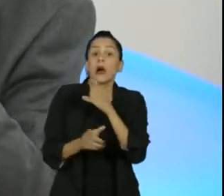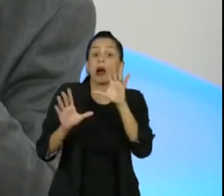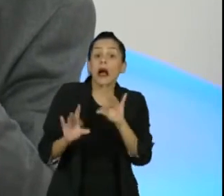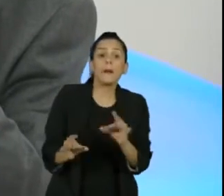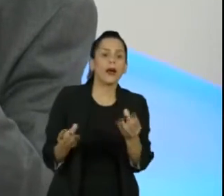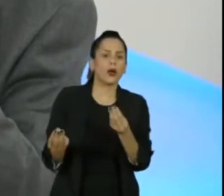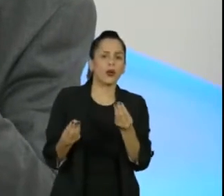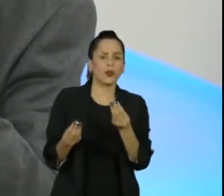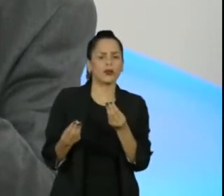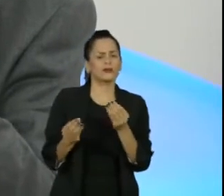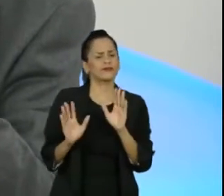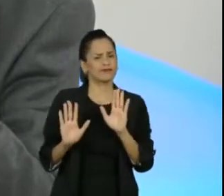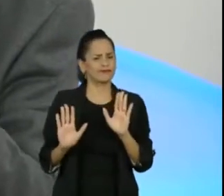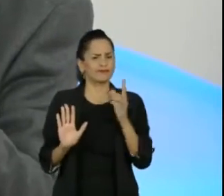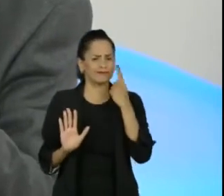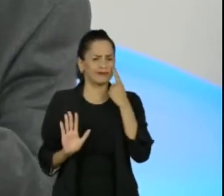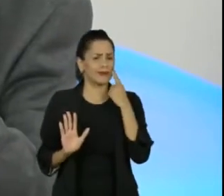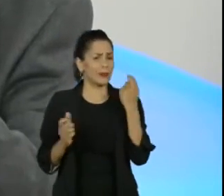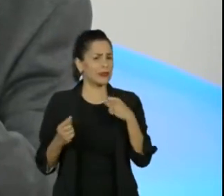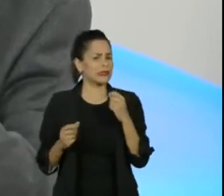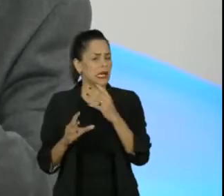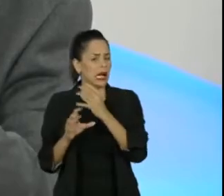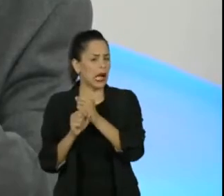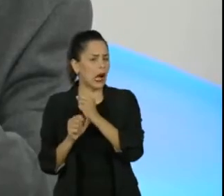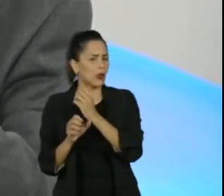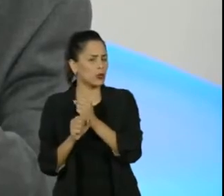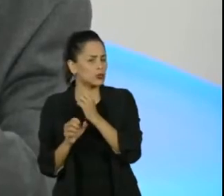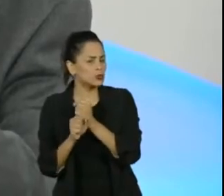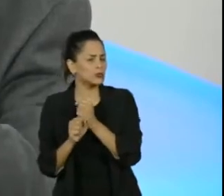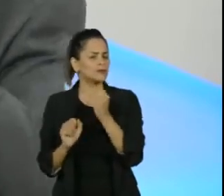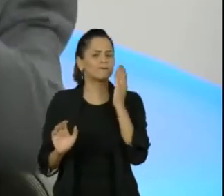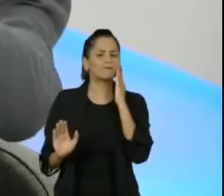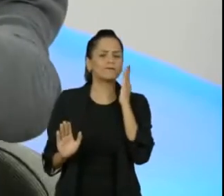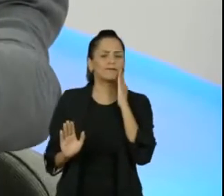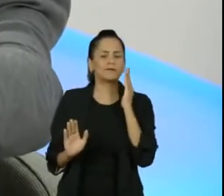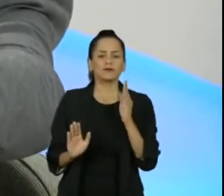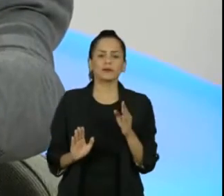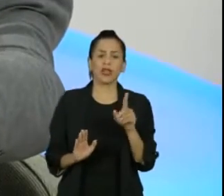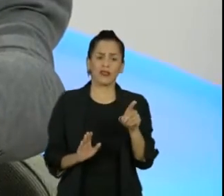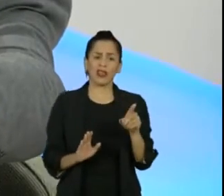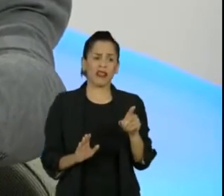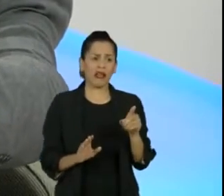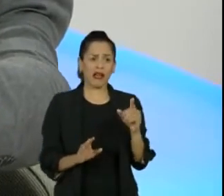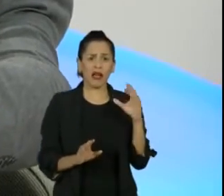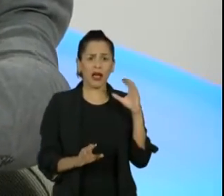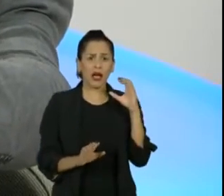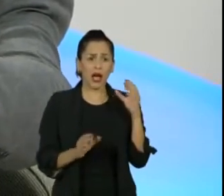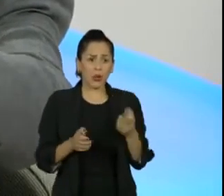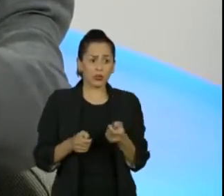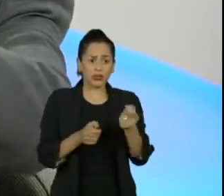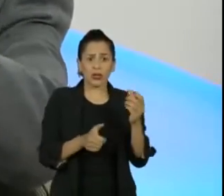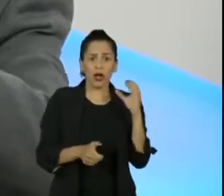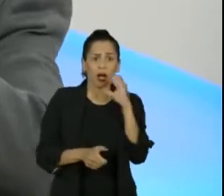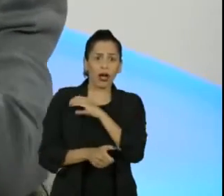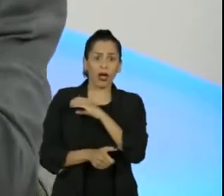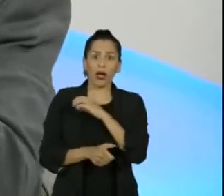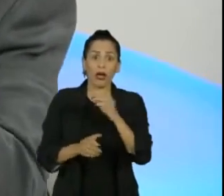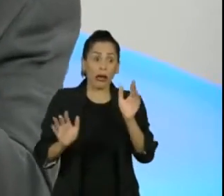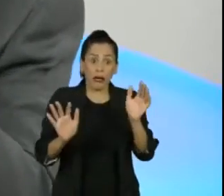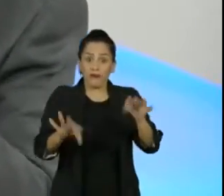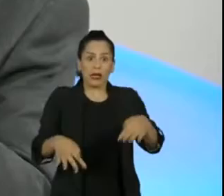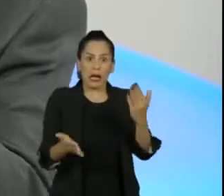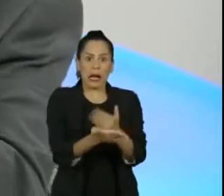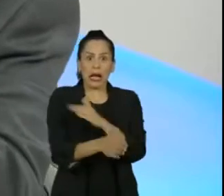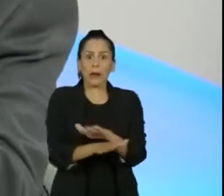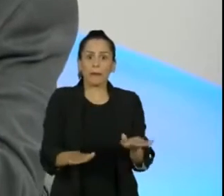fazer conta, né? Condenar o fim e não saber de onde vai tirar o dinheiro. O que tem que ter é